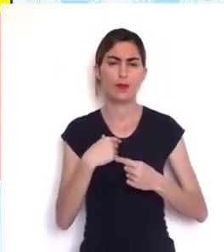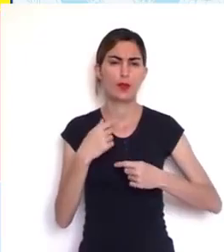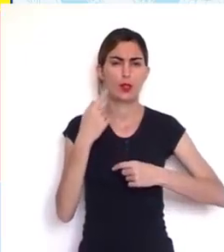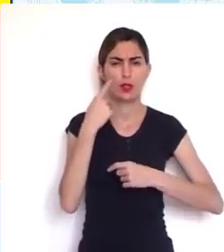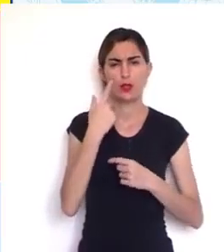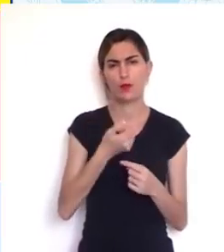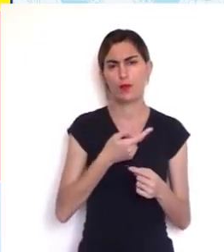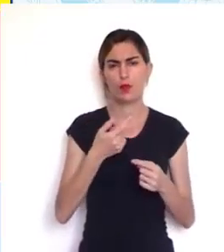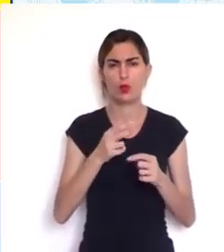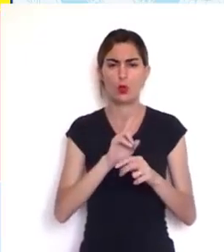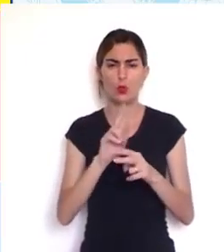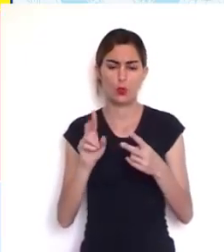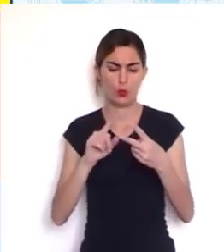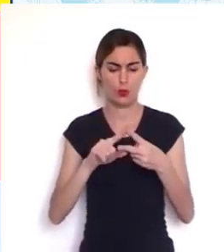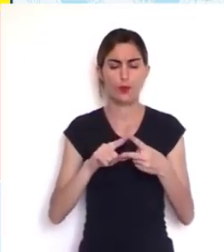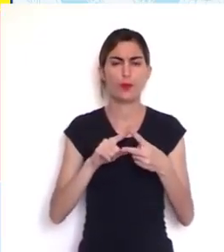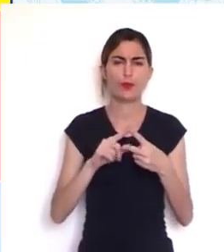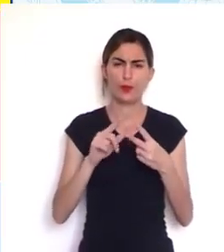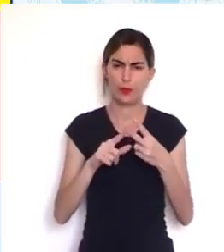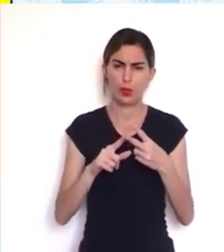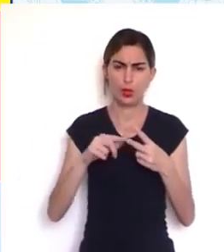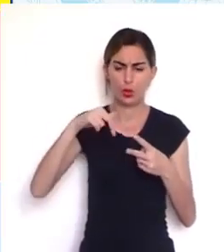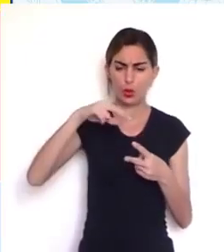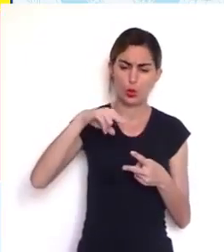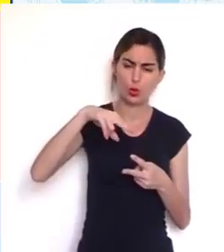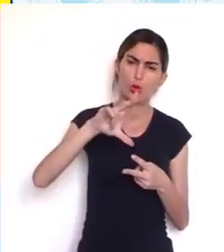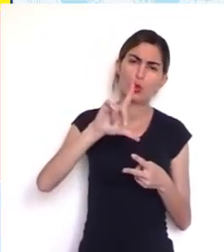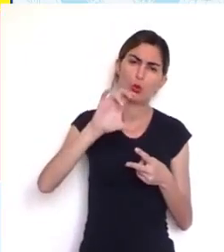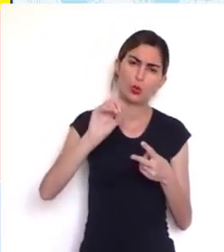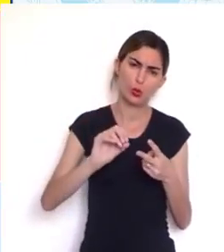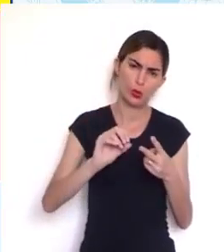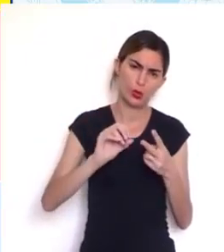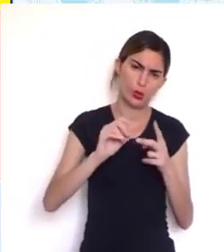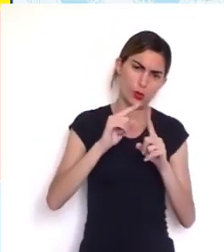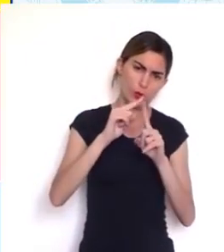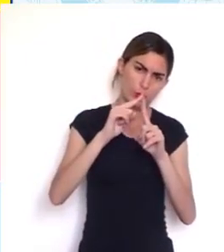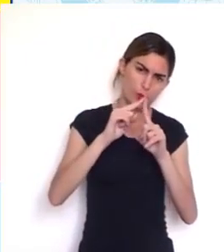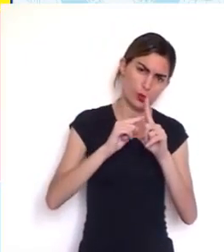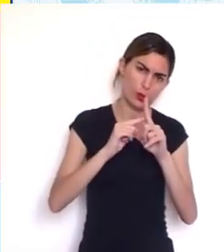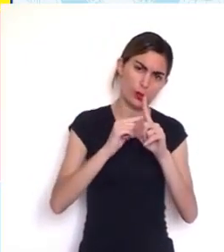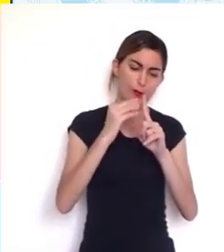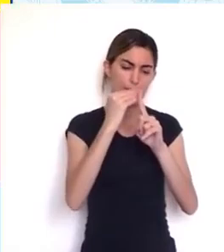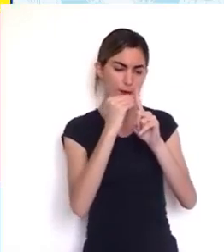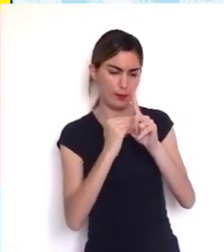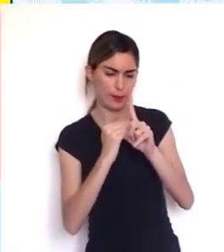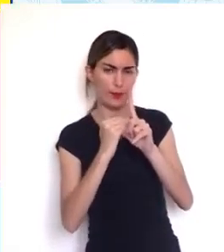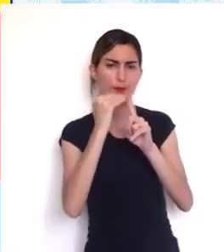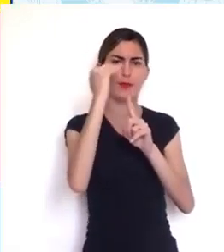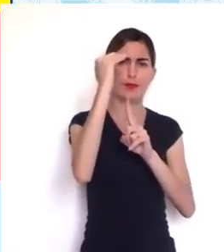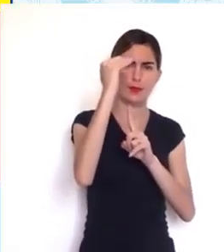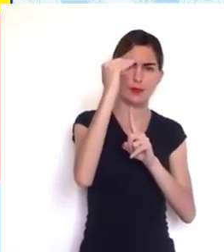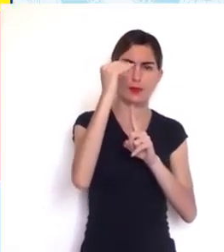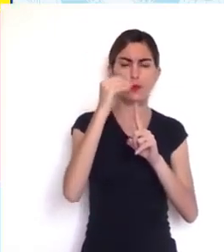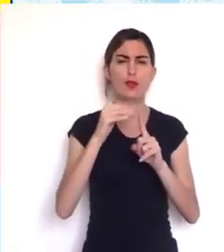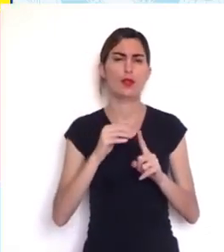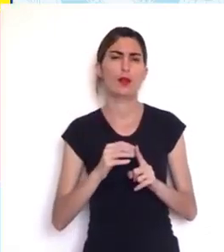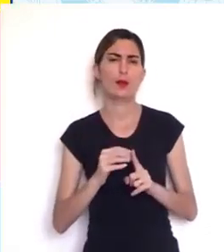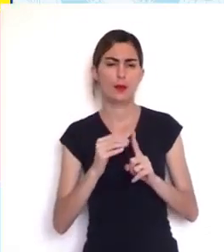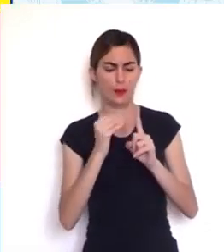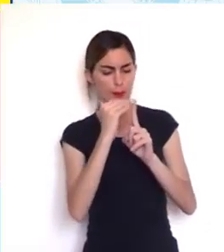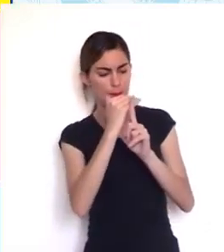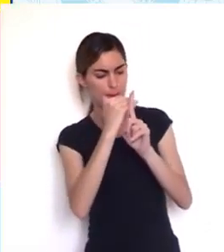seus respectivos estados físicos: o núcleo interno e o núcleo externo. Quando se fala do